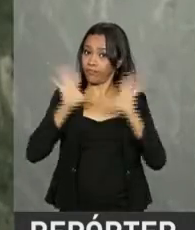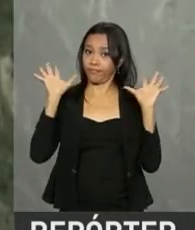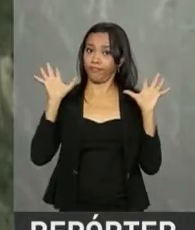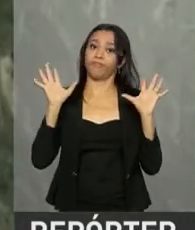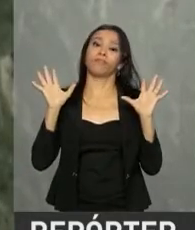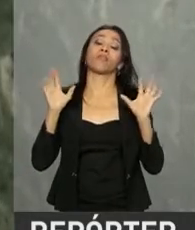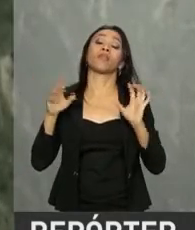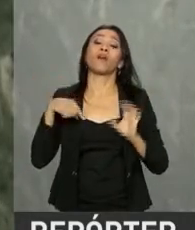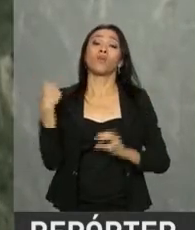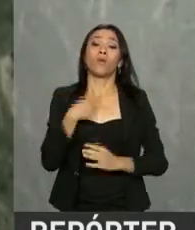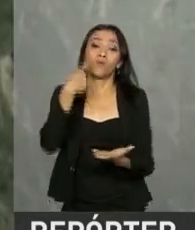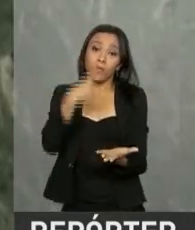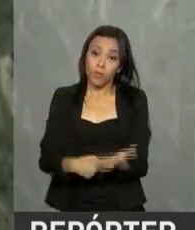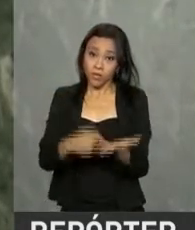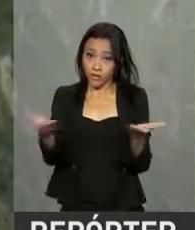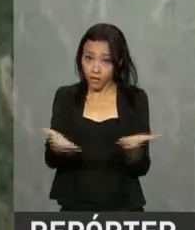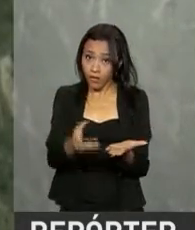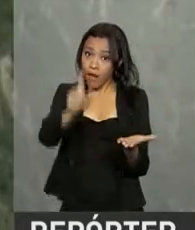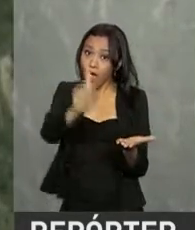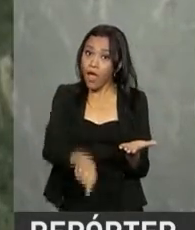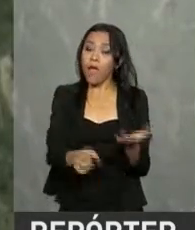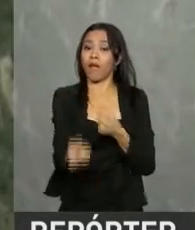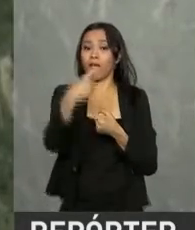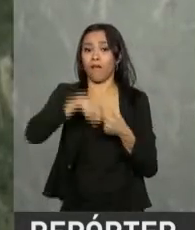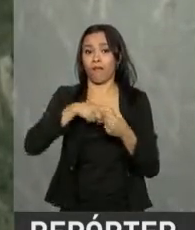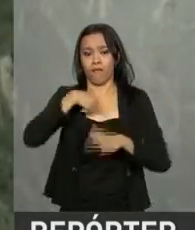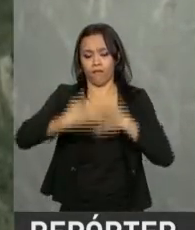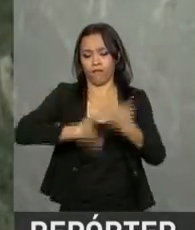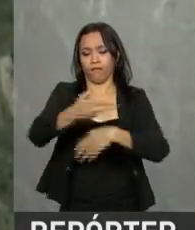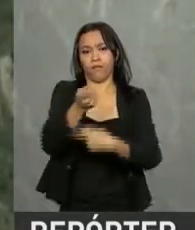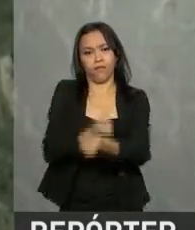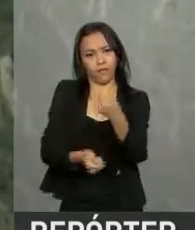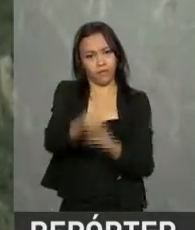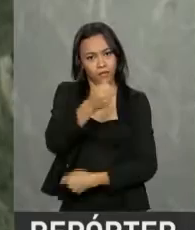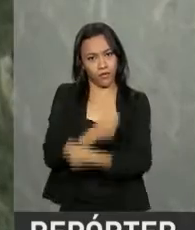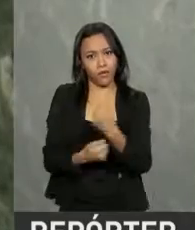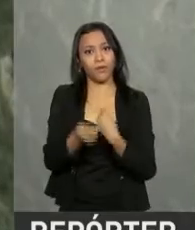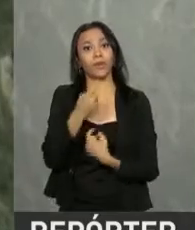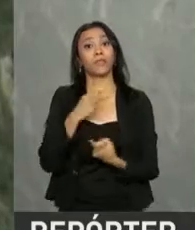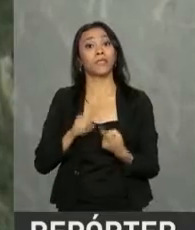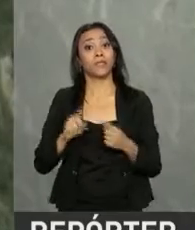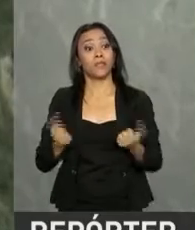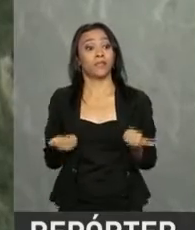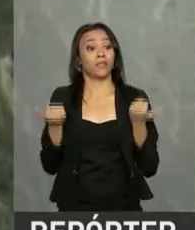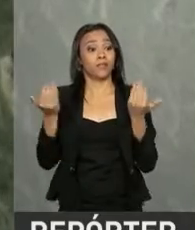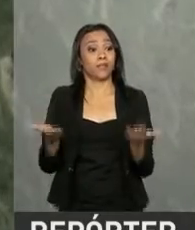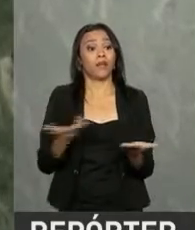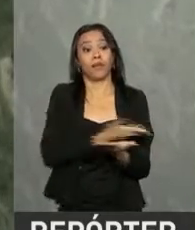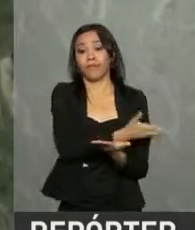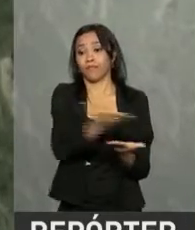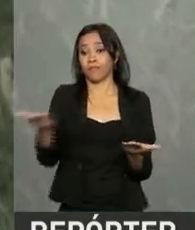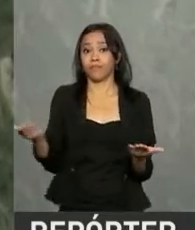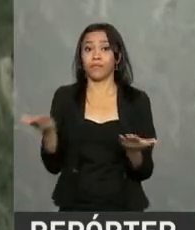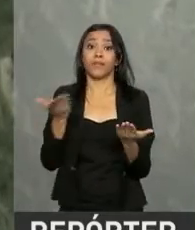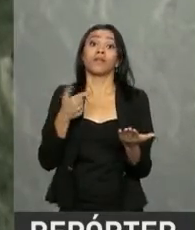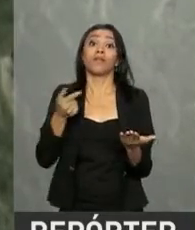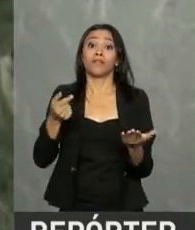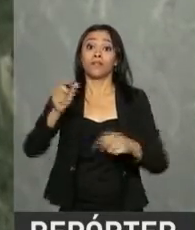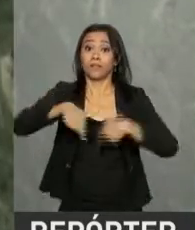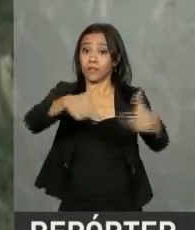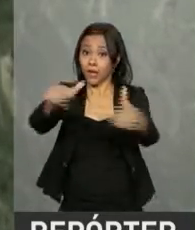Nossa tarefa agora é retomar o crescimento econômico e restituir aos trabalhadores brasileiros milhões de